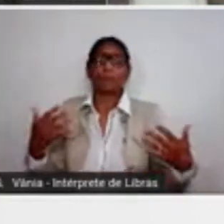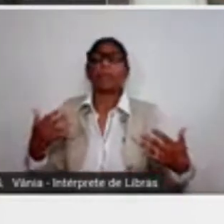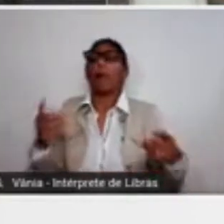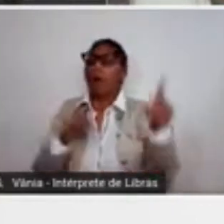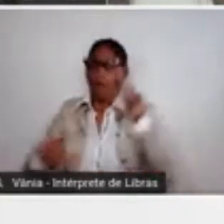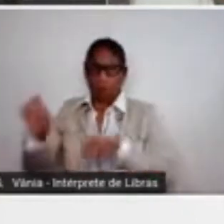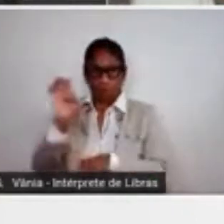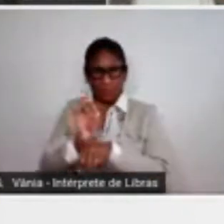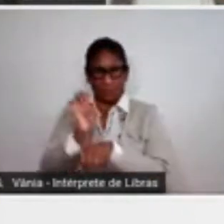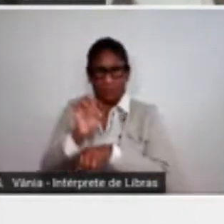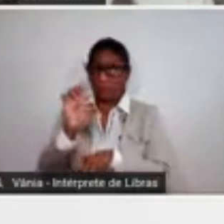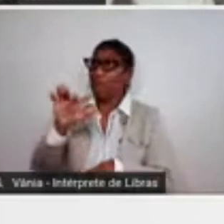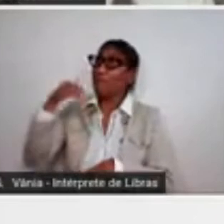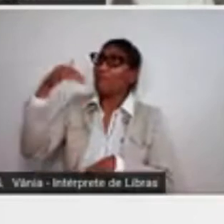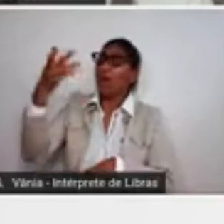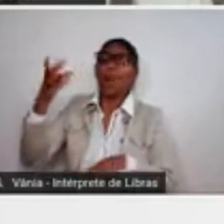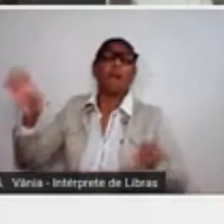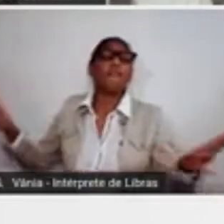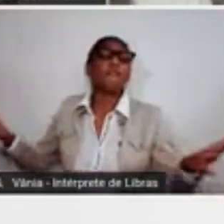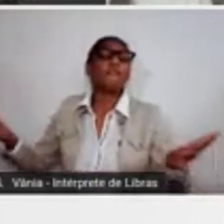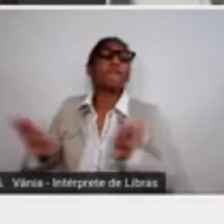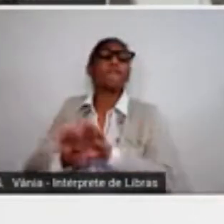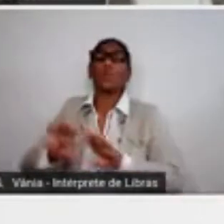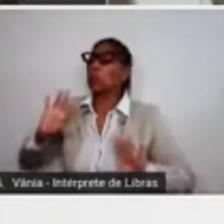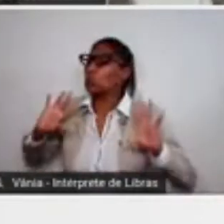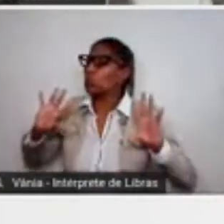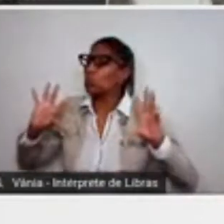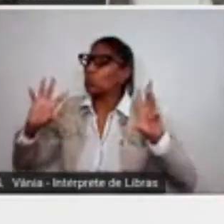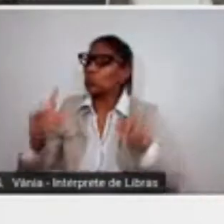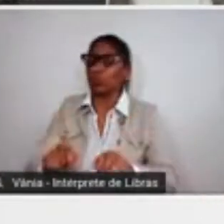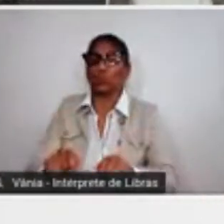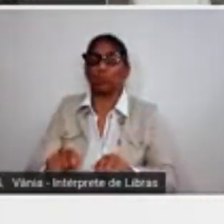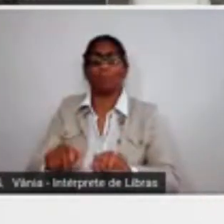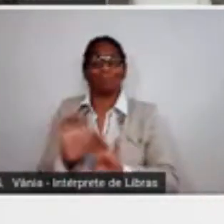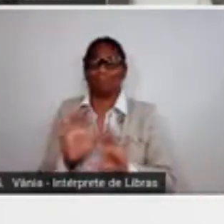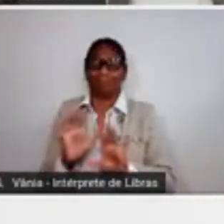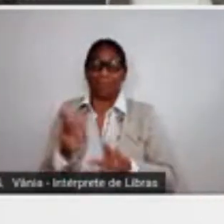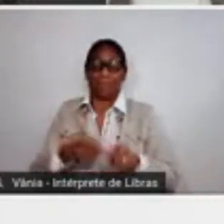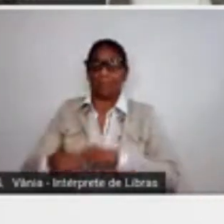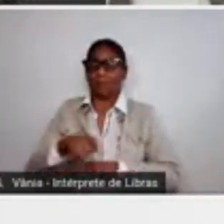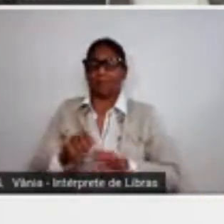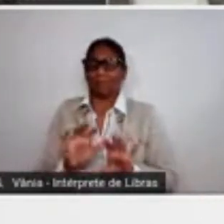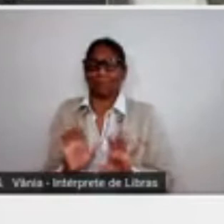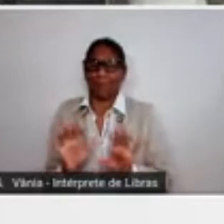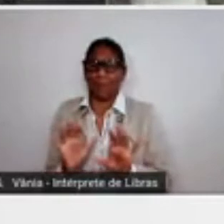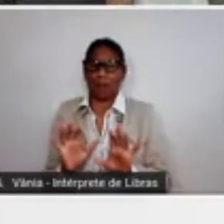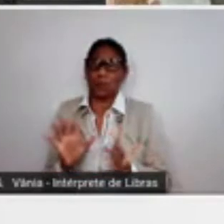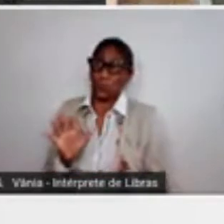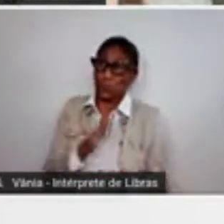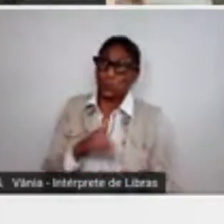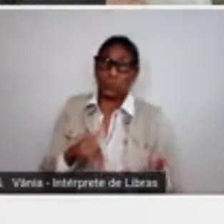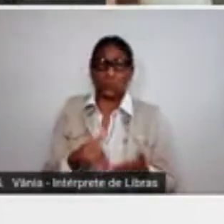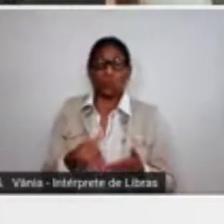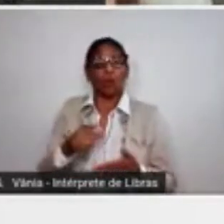estados estabeleceram, fechamento total de atividades em todas as regiões, em todas as atividades.